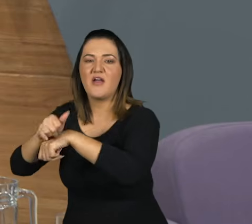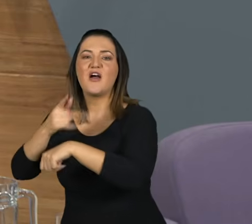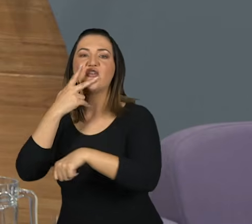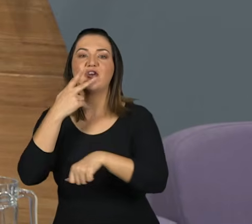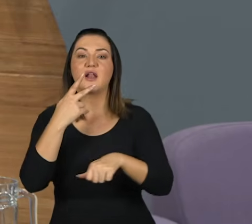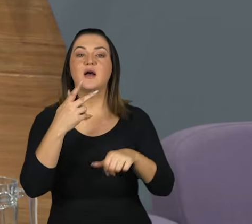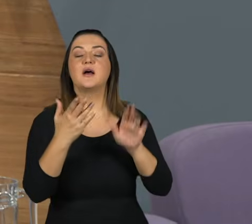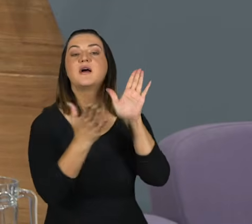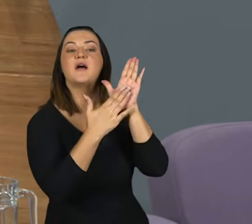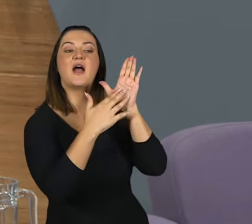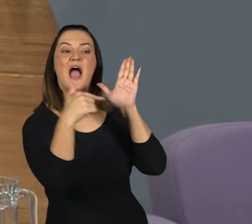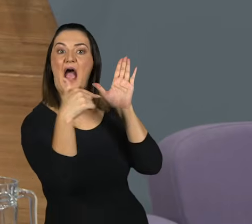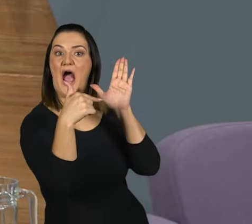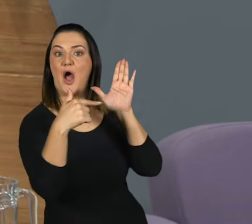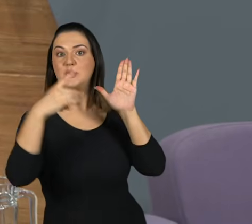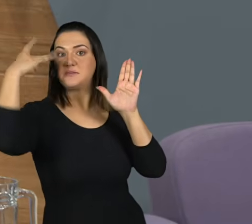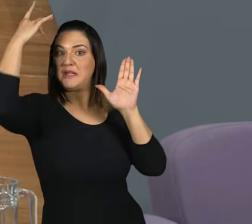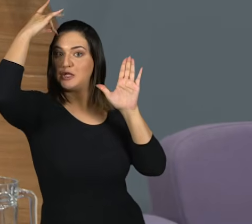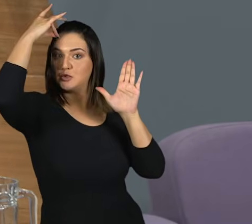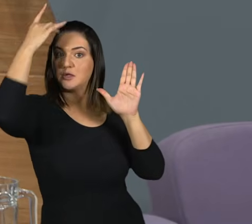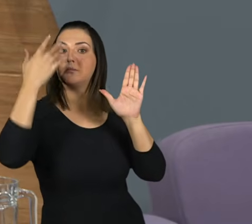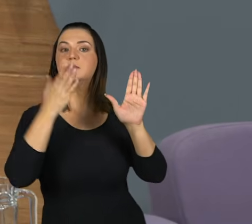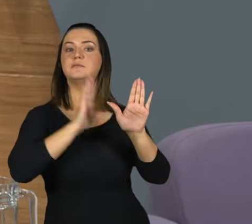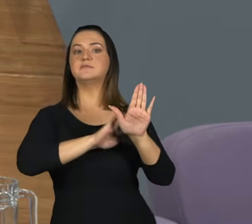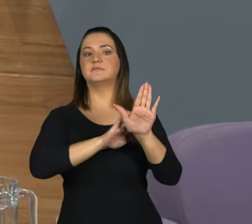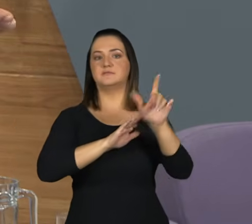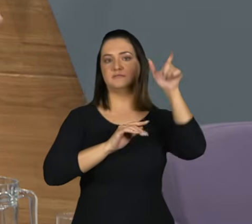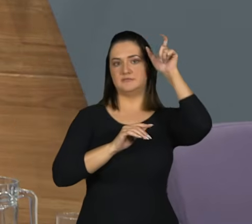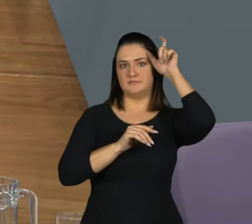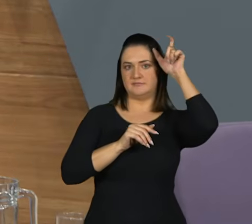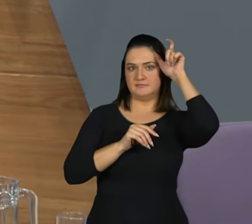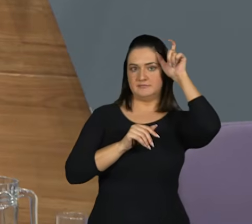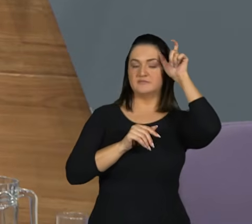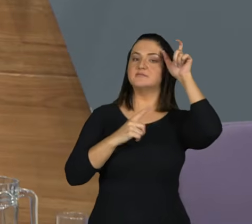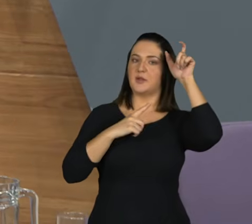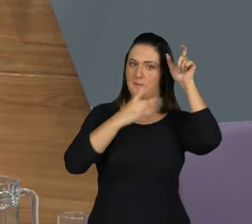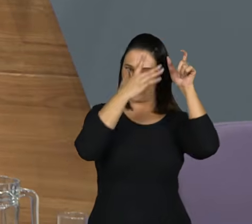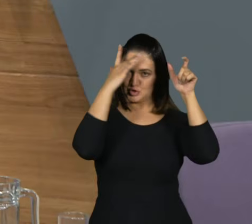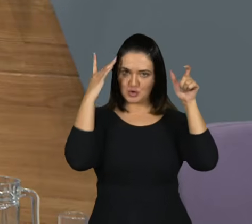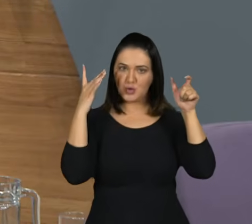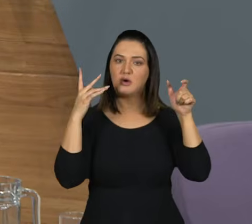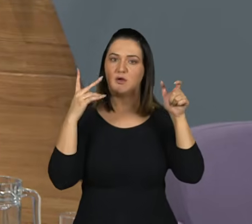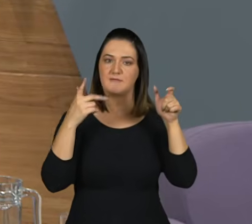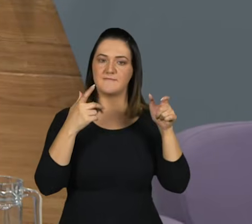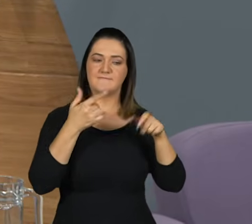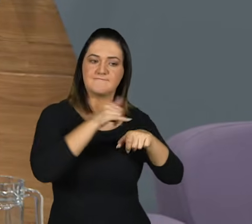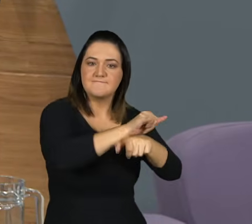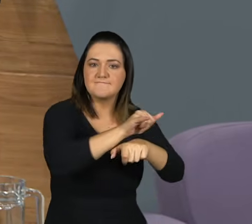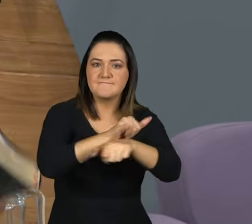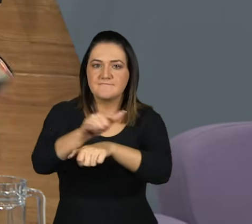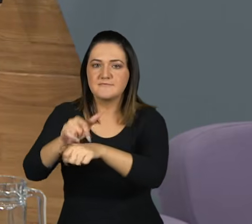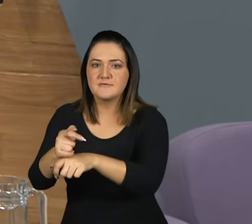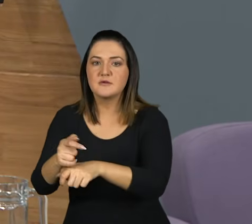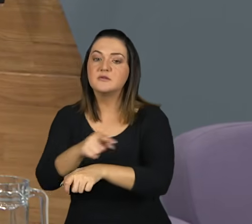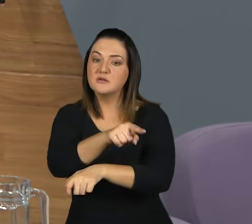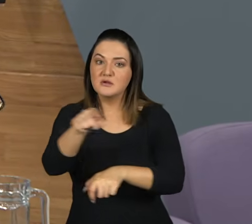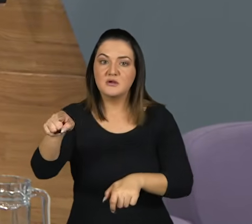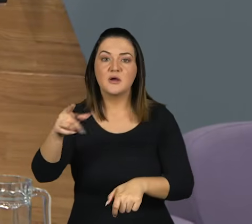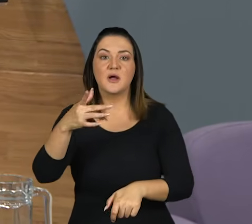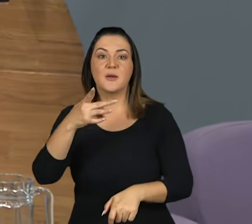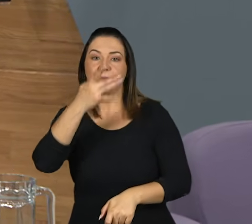em nome da fé, e tem muita gente se aproveitando de homens, de mulheres, de crianças, de pessoas que não